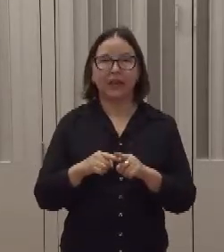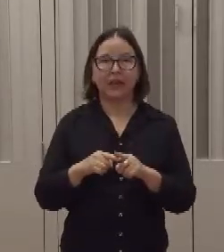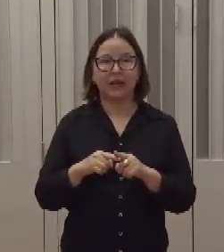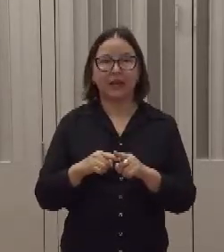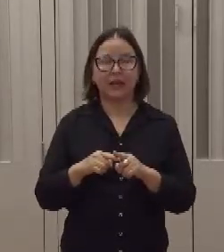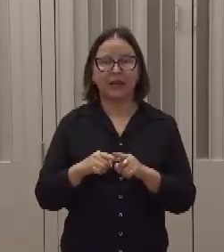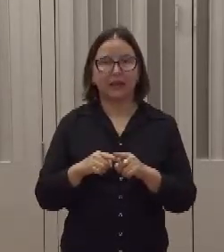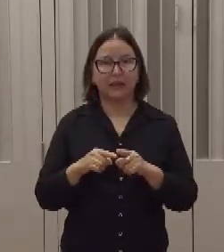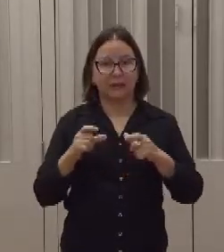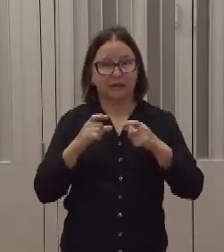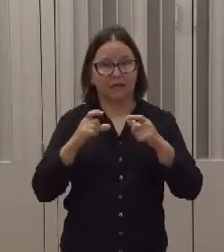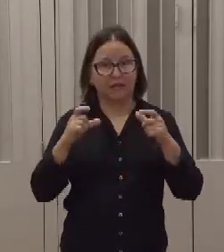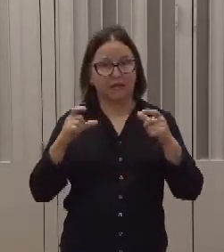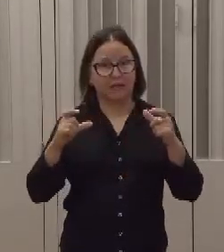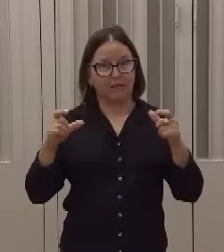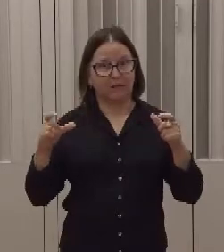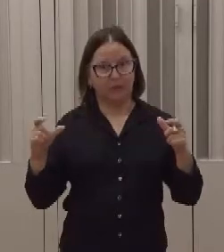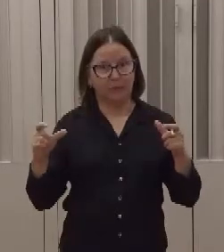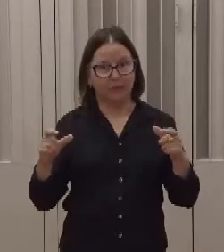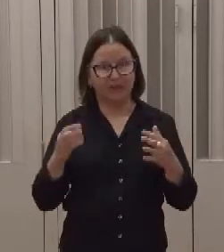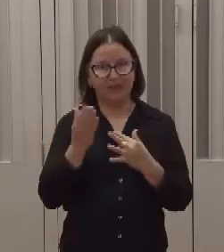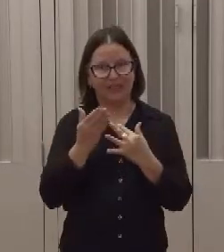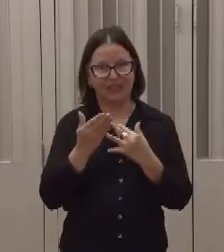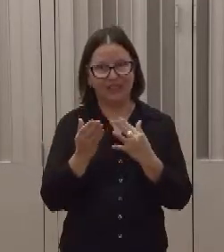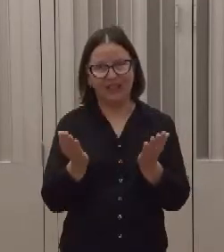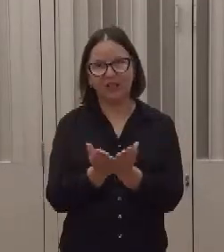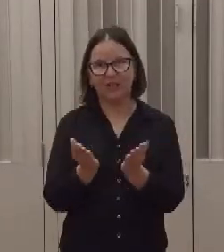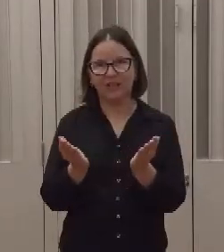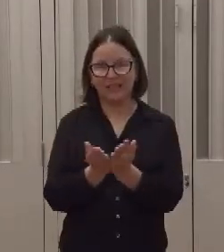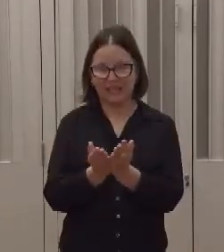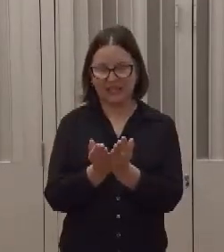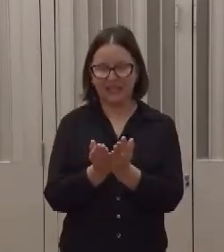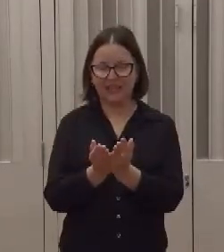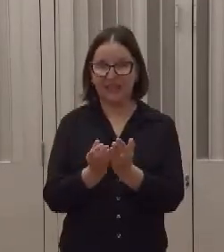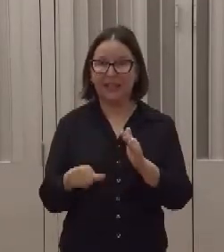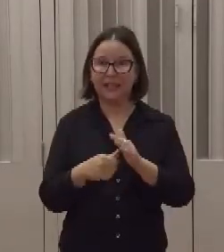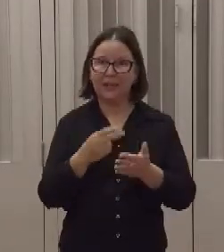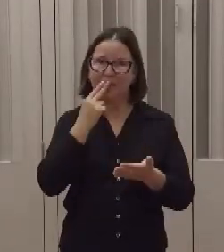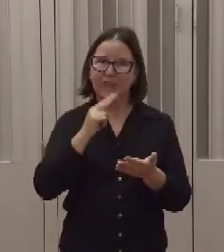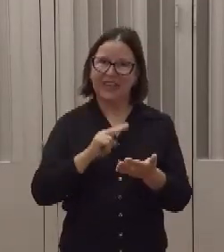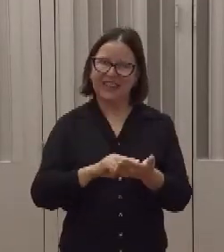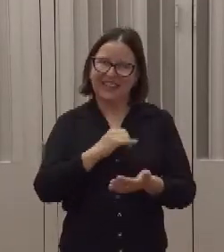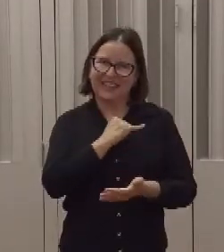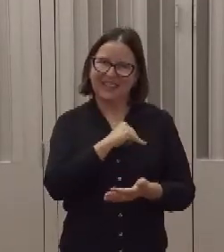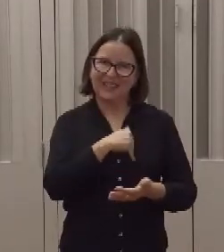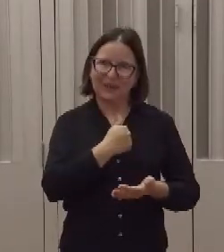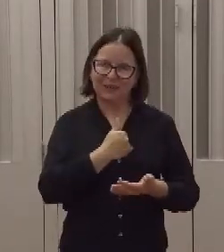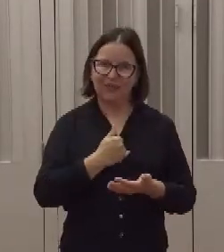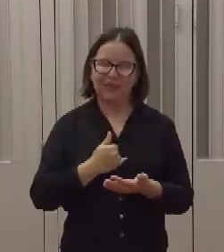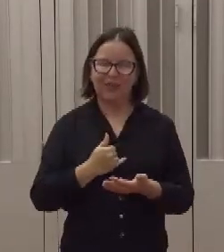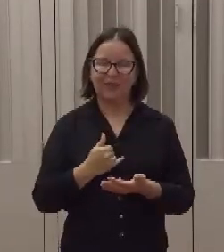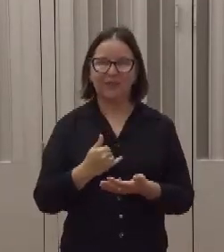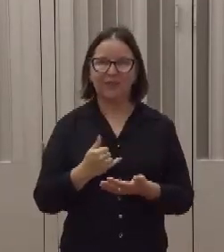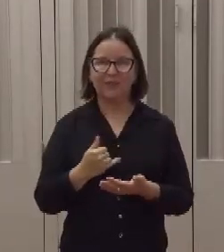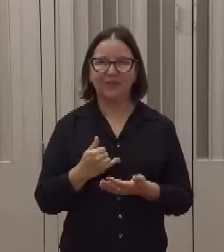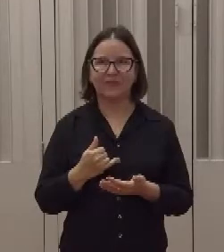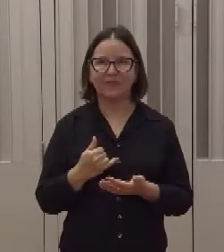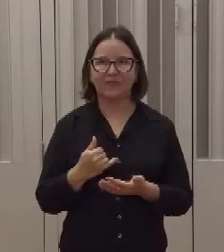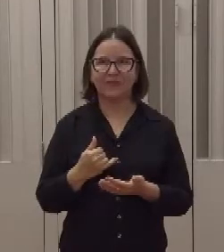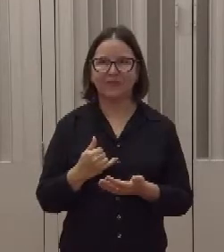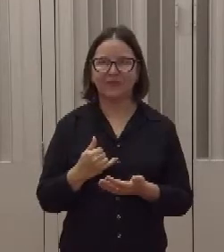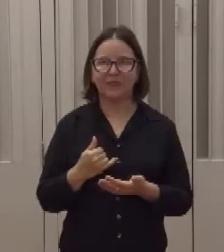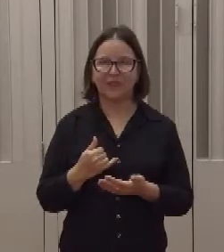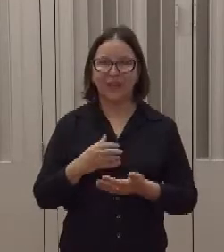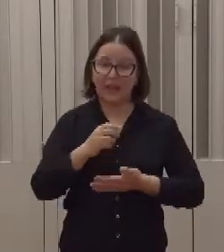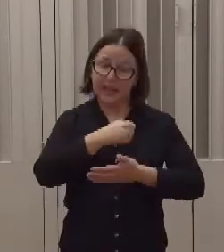tomando corpo, e por isso que ele traz esse assunto à tona. E nessa primeira carta de João, ele usa quase a carta